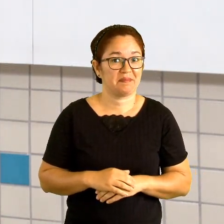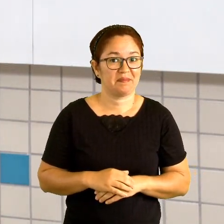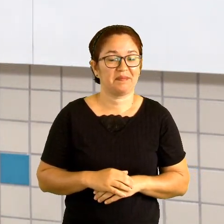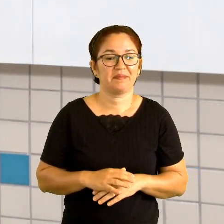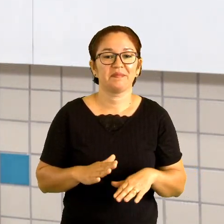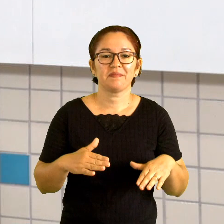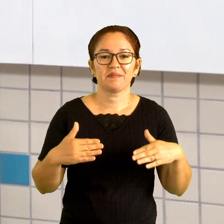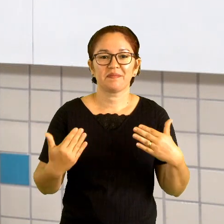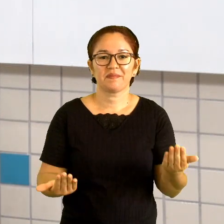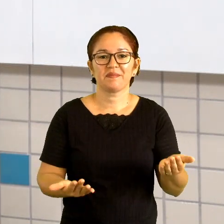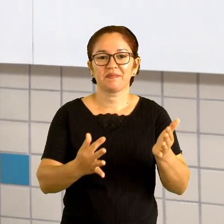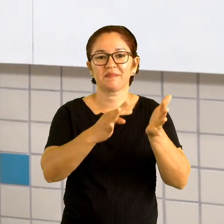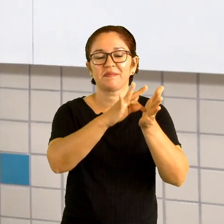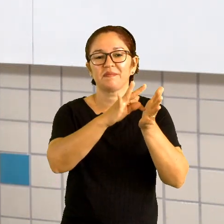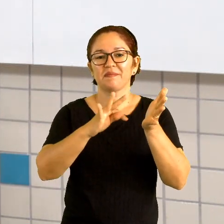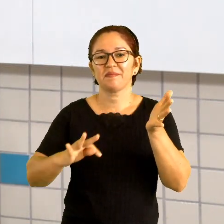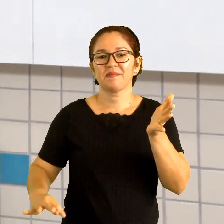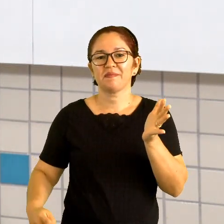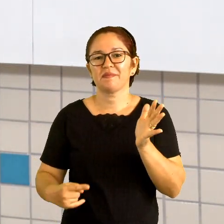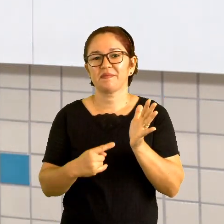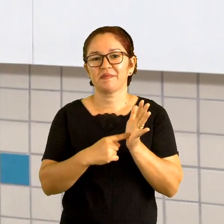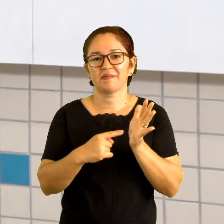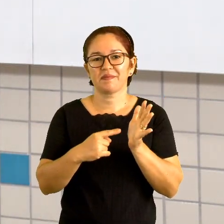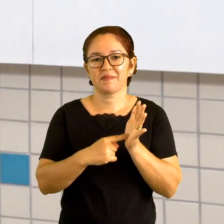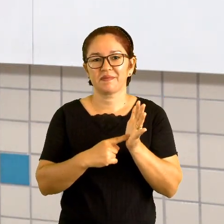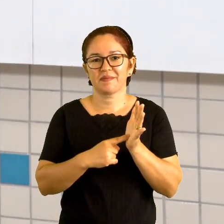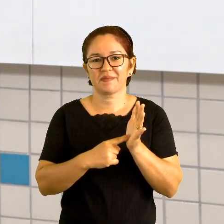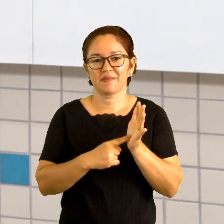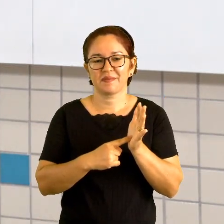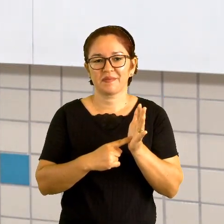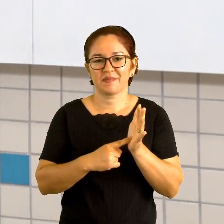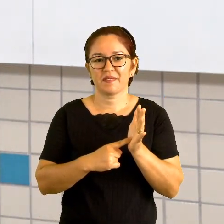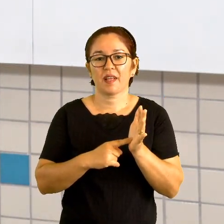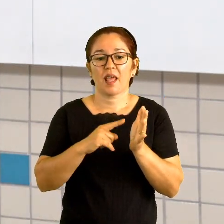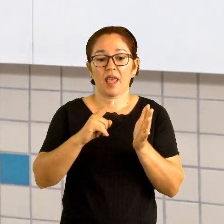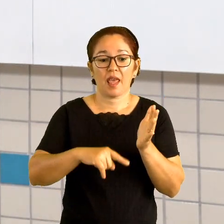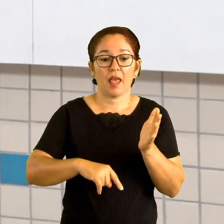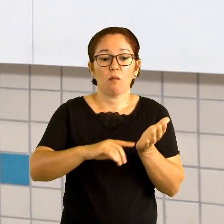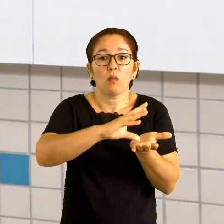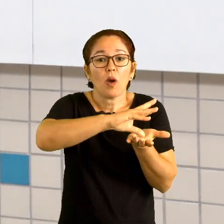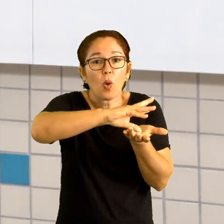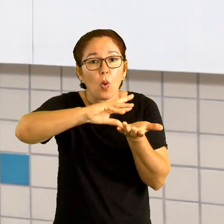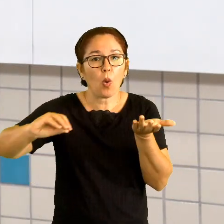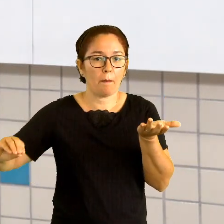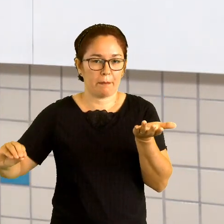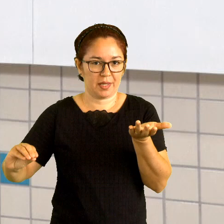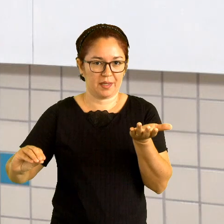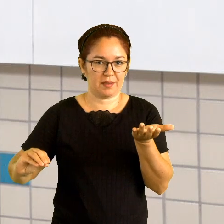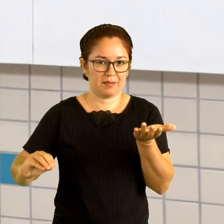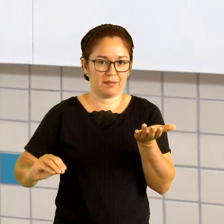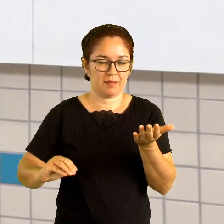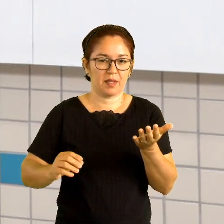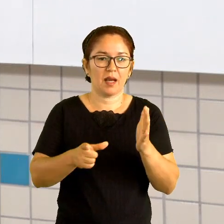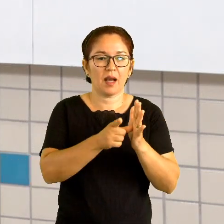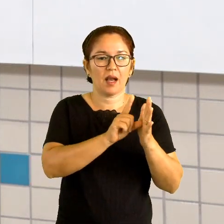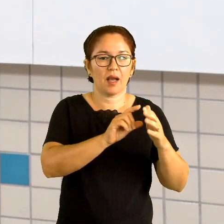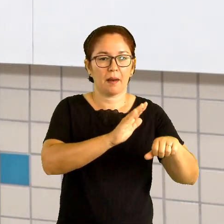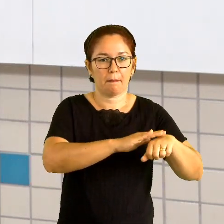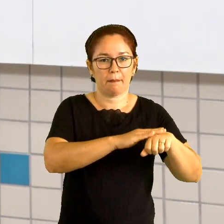é um texto adaptado de Luiz Fernando Veríssimo. Existe a história